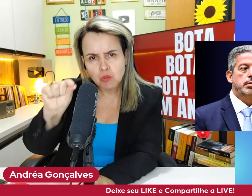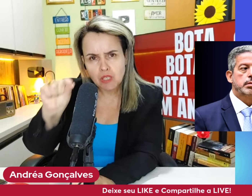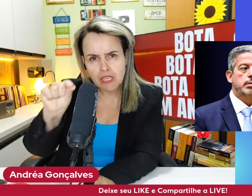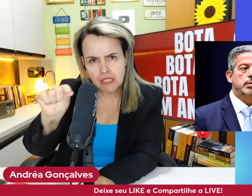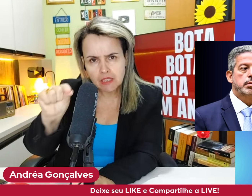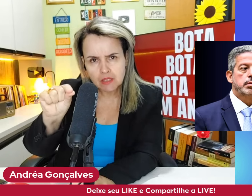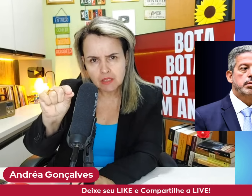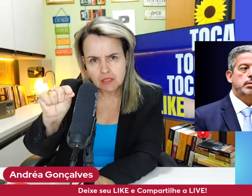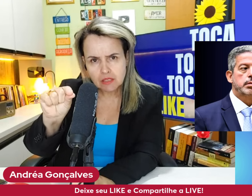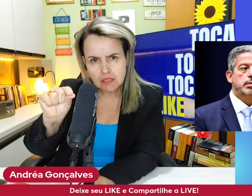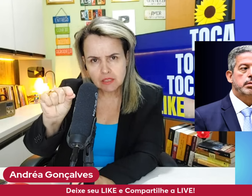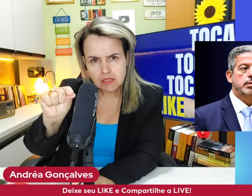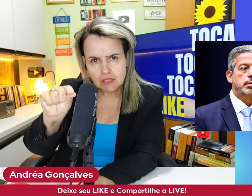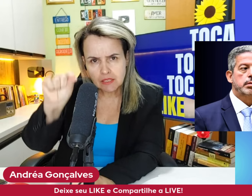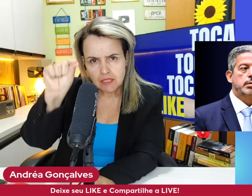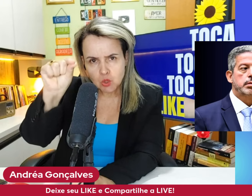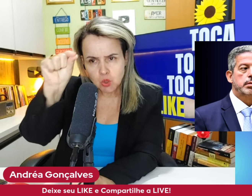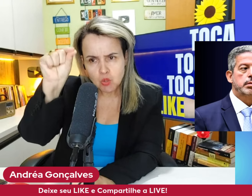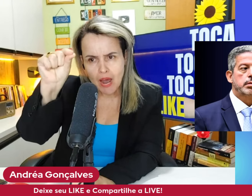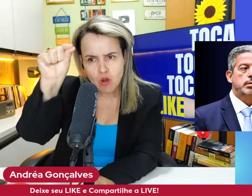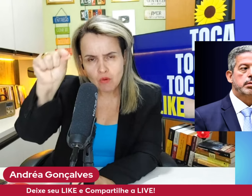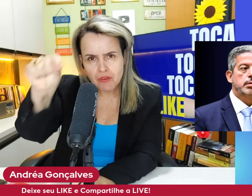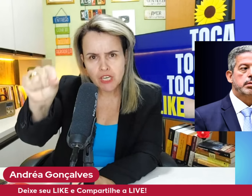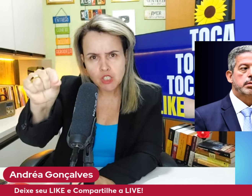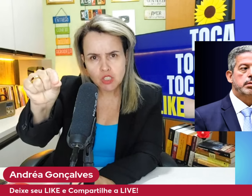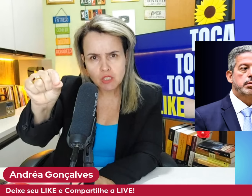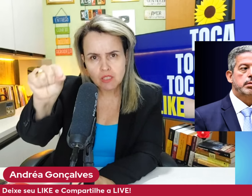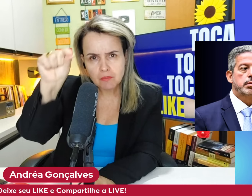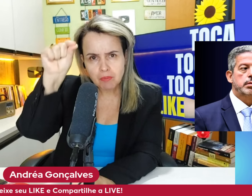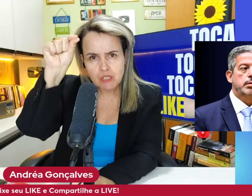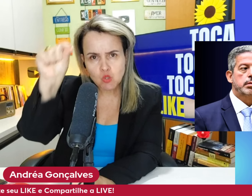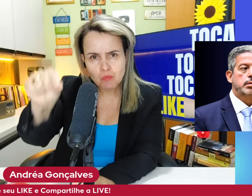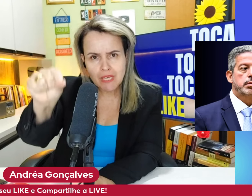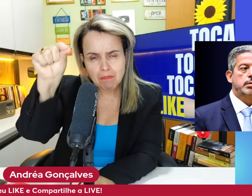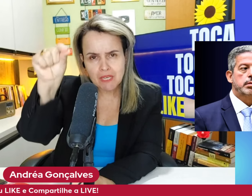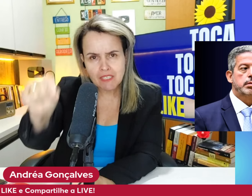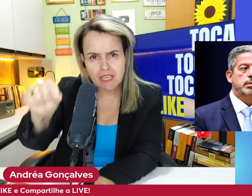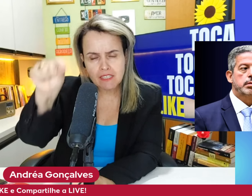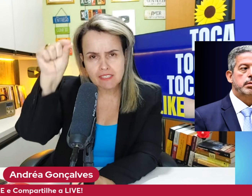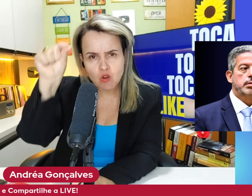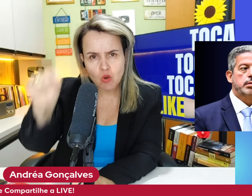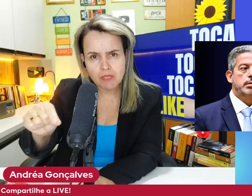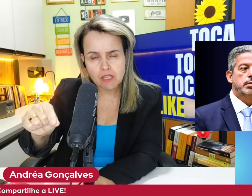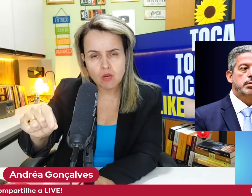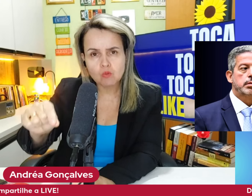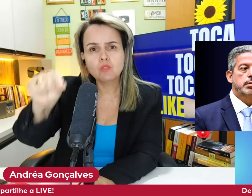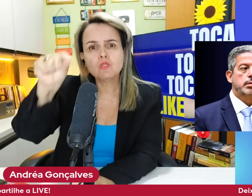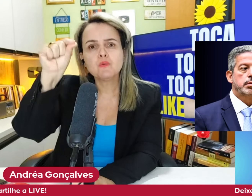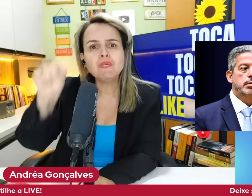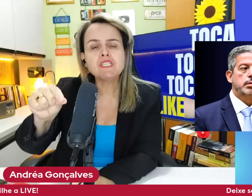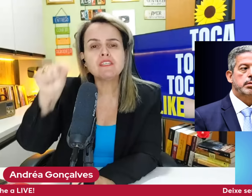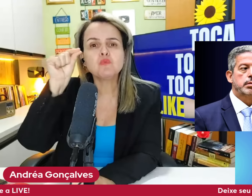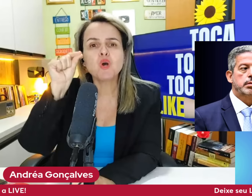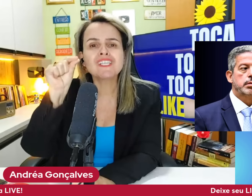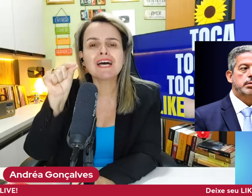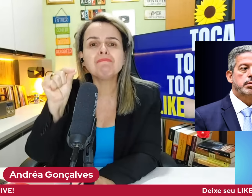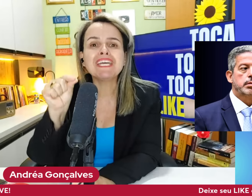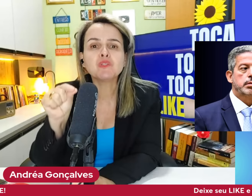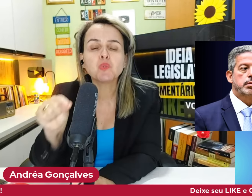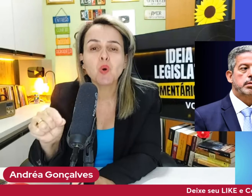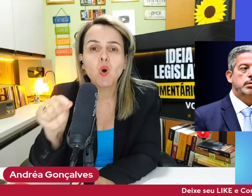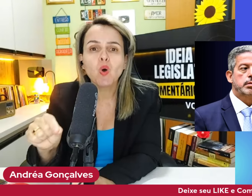aliado dele Júlio Arcoverde para assumir a presidência da comissão Mista